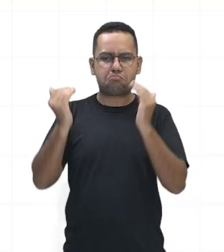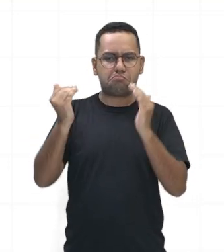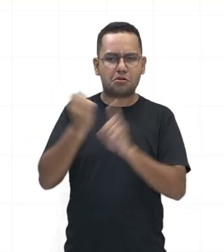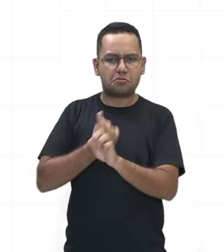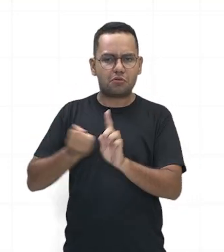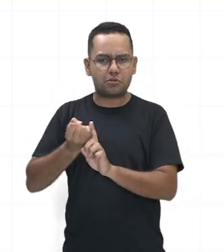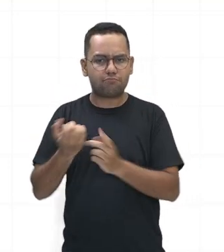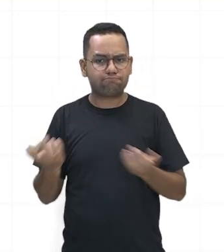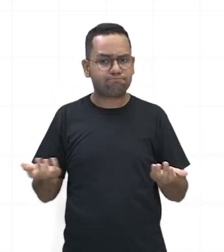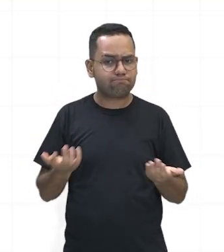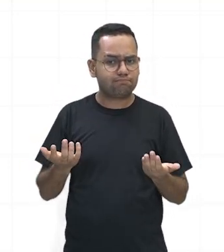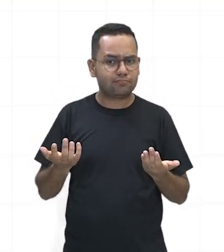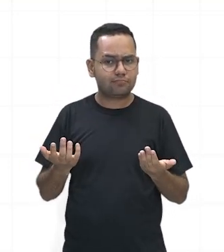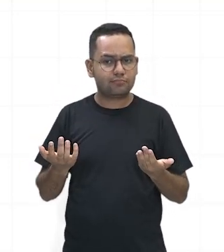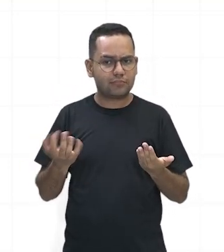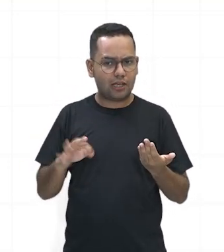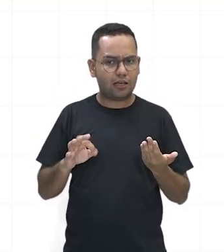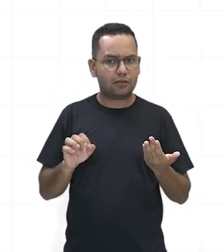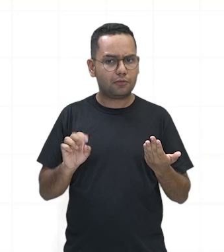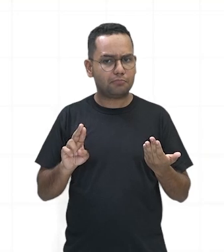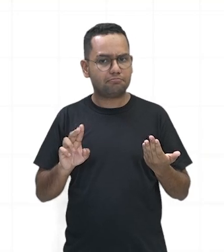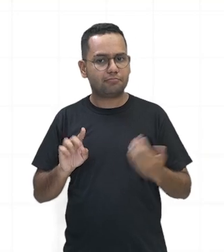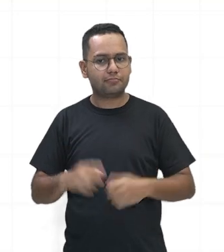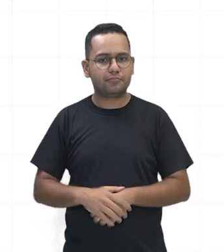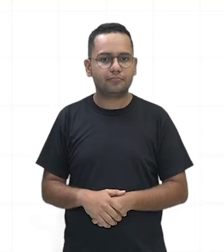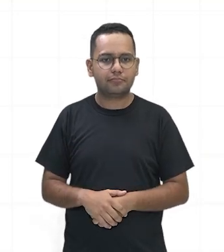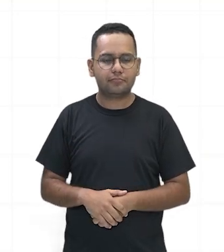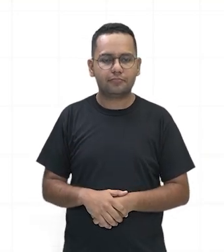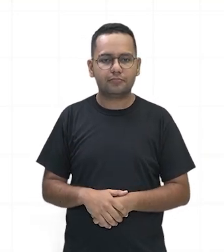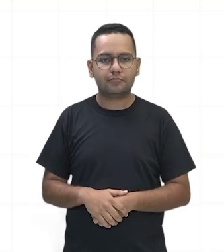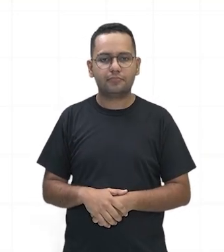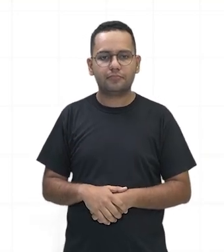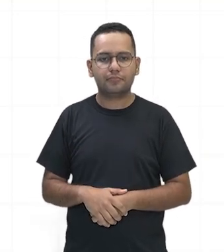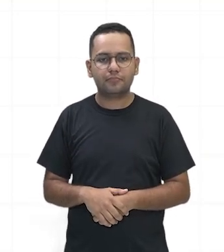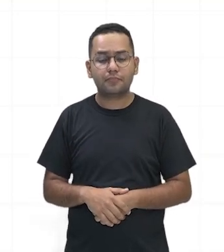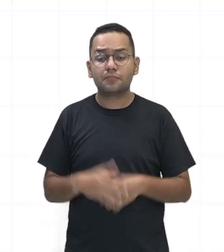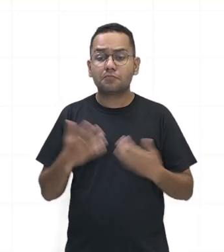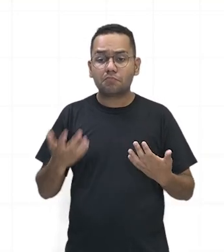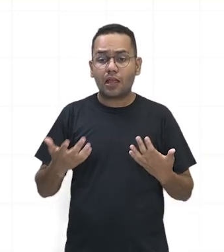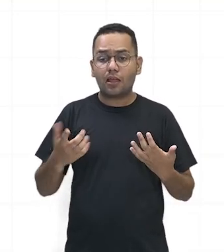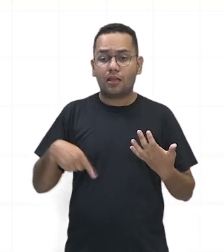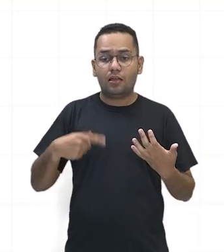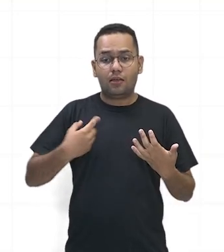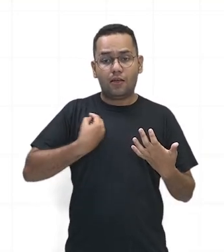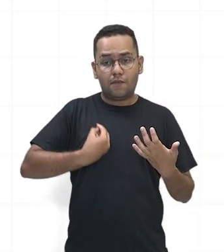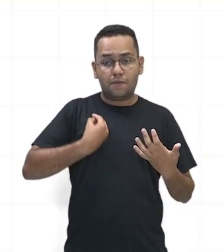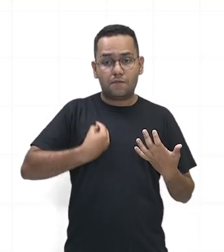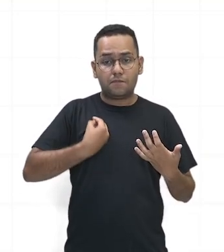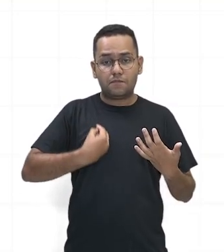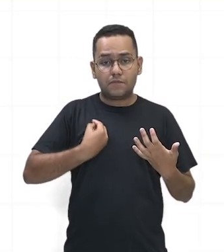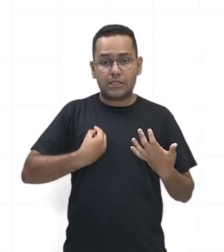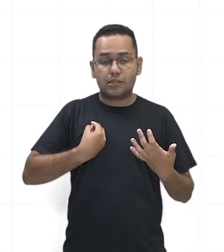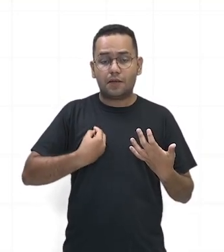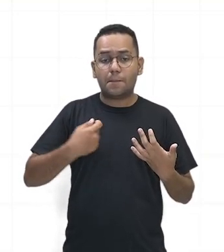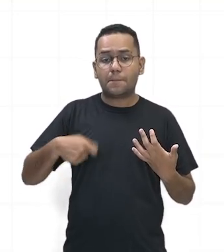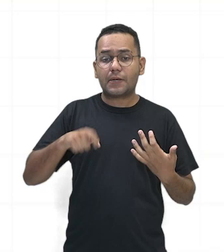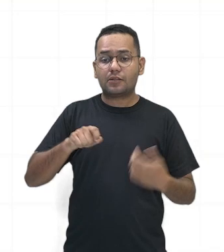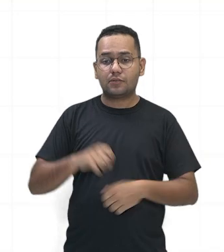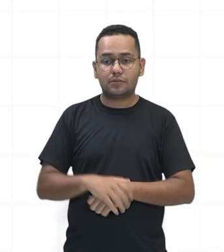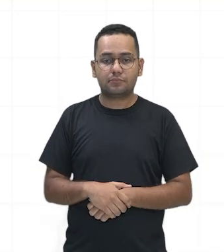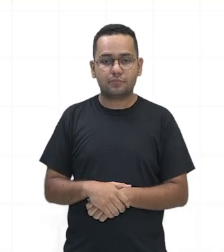vida humana é uma vida que tem que ser considerada por conta da dimensão da